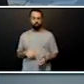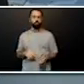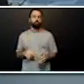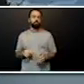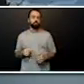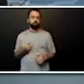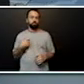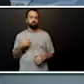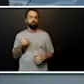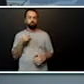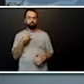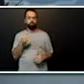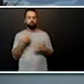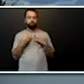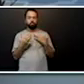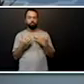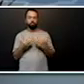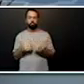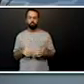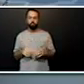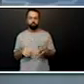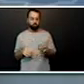que 0